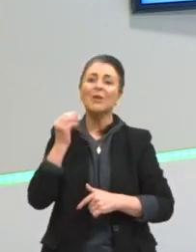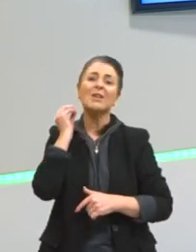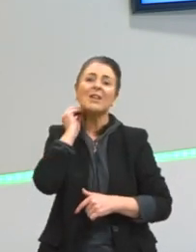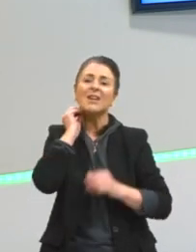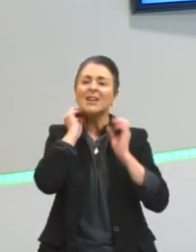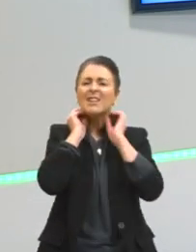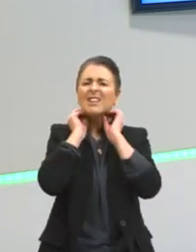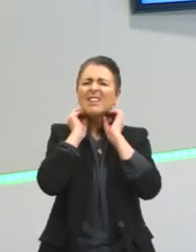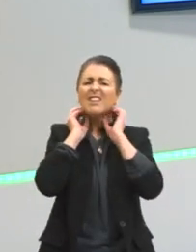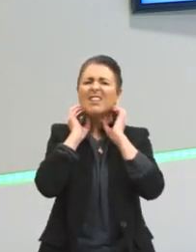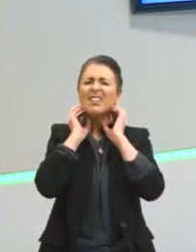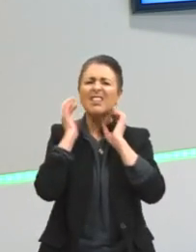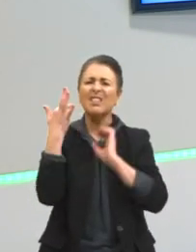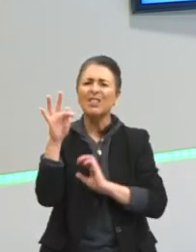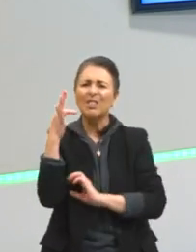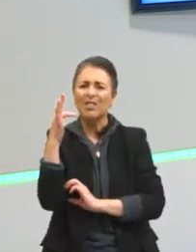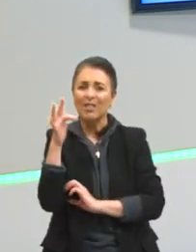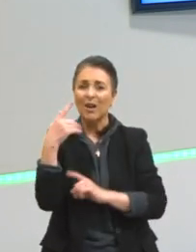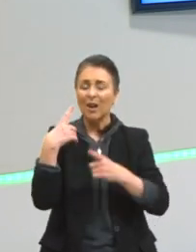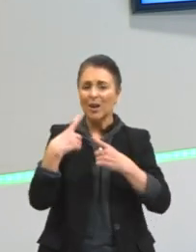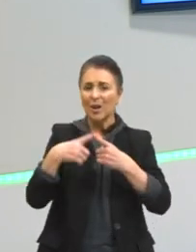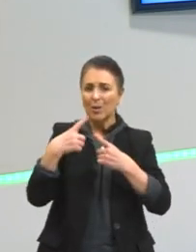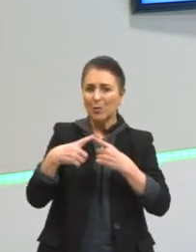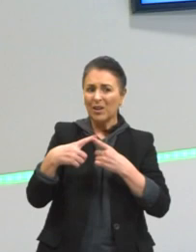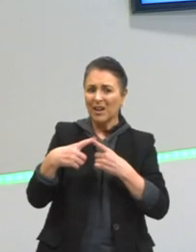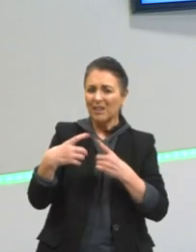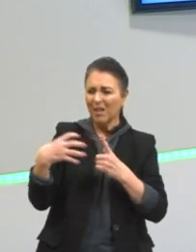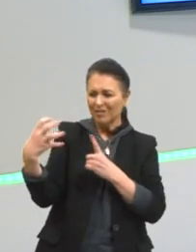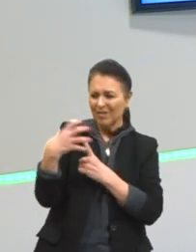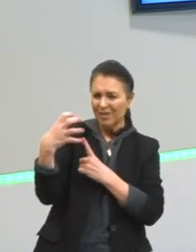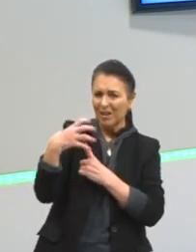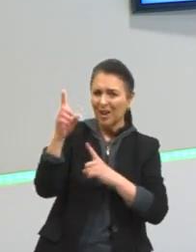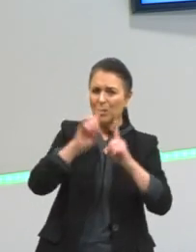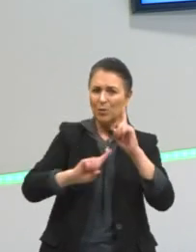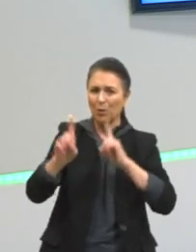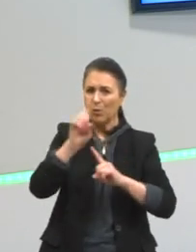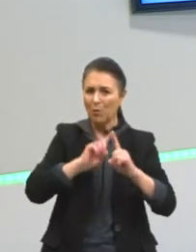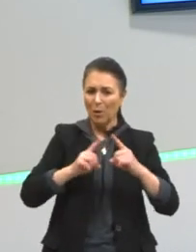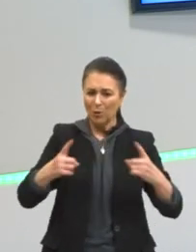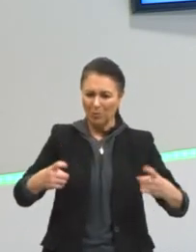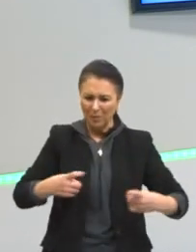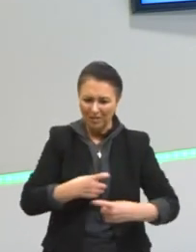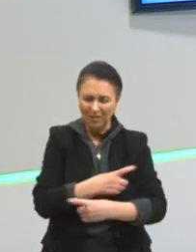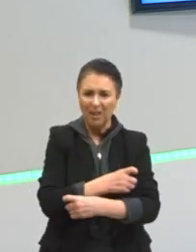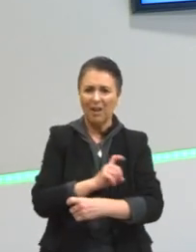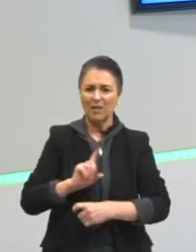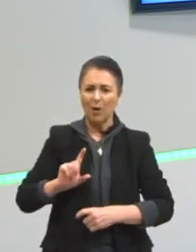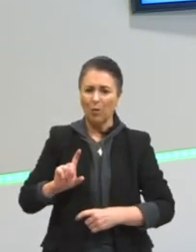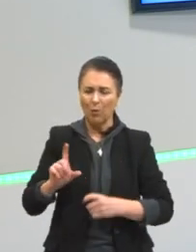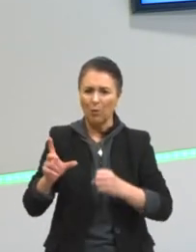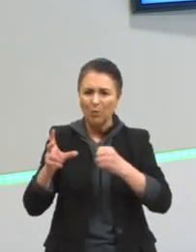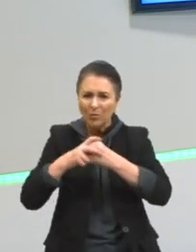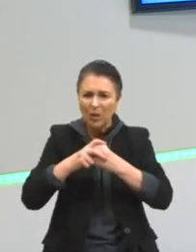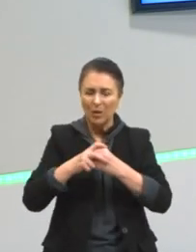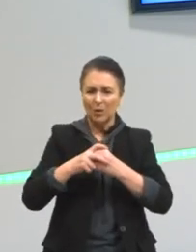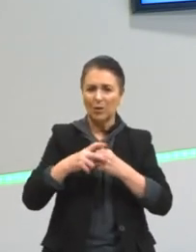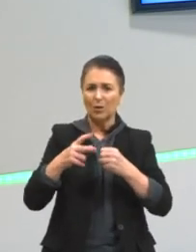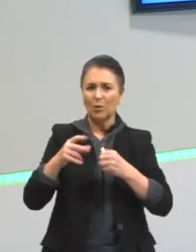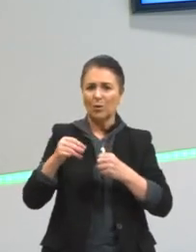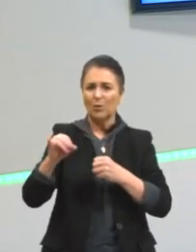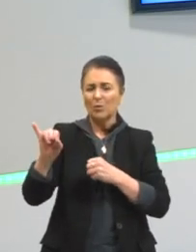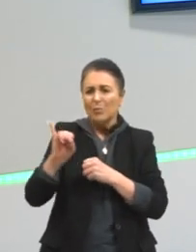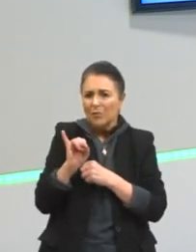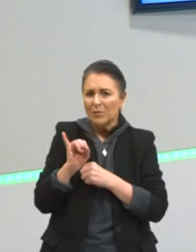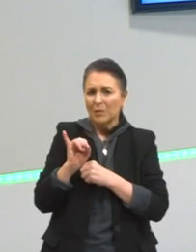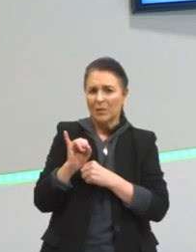incham dói tá sendo atacado o teu corpo tá sendo atacado por alguma coisa um vírus uma bactéria uma infecção ou inflamação também tá